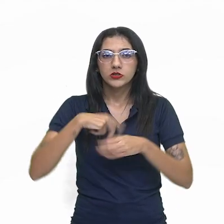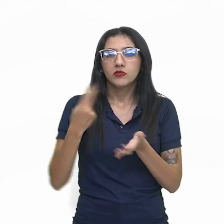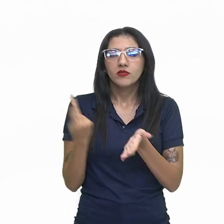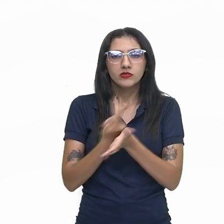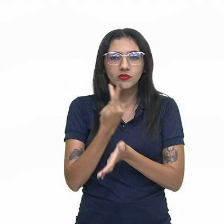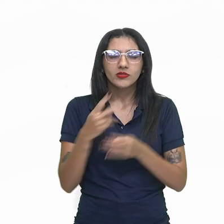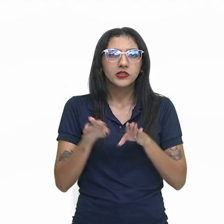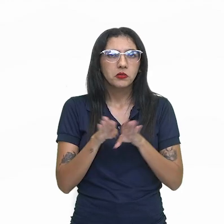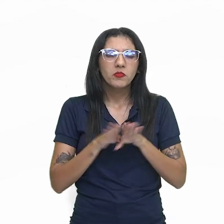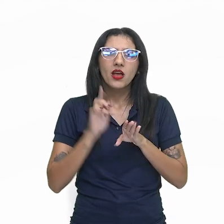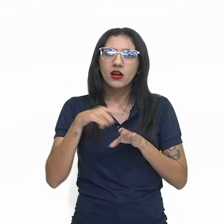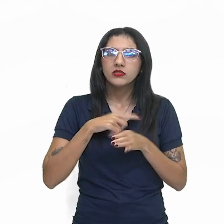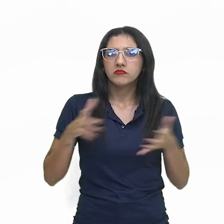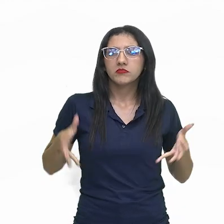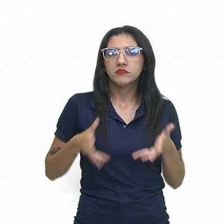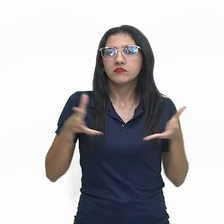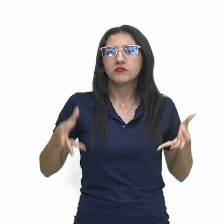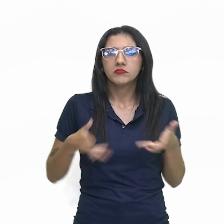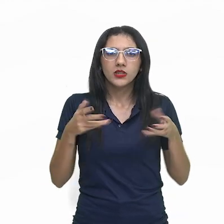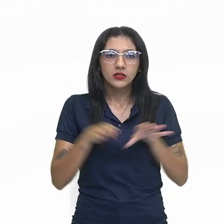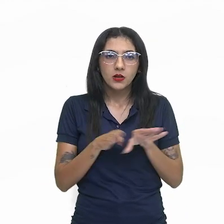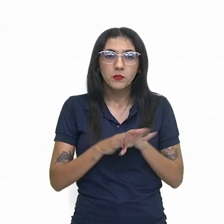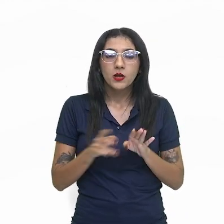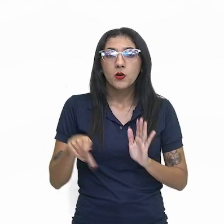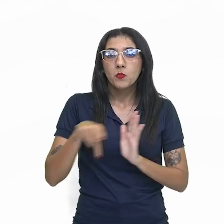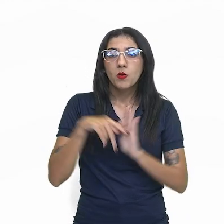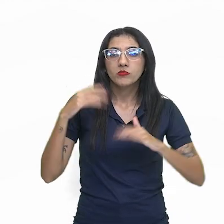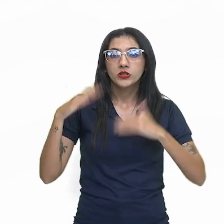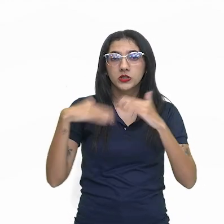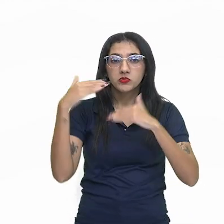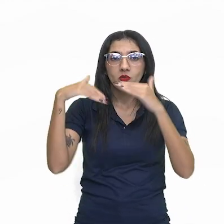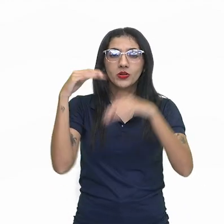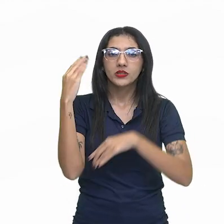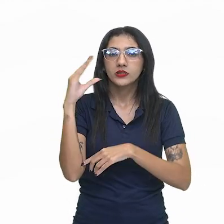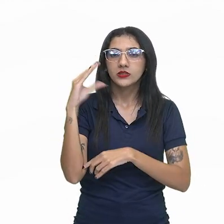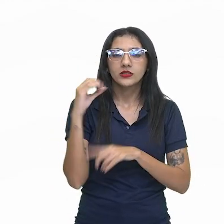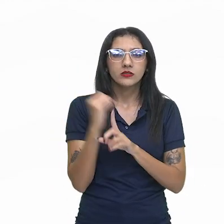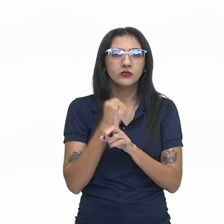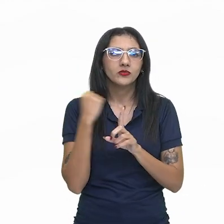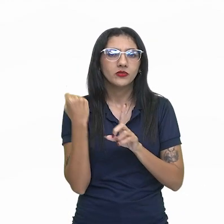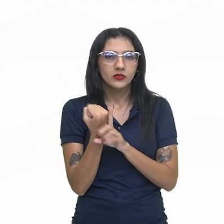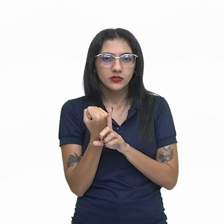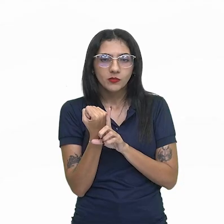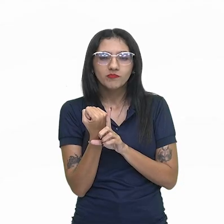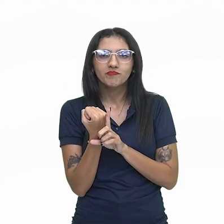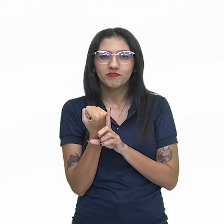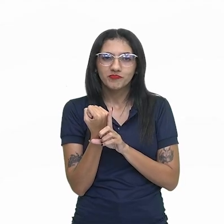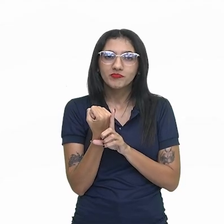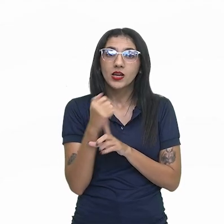racionais impulsionou o desenvolvimento das ciências sociais,